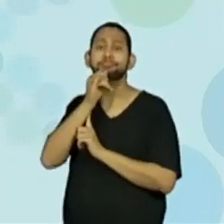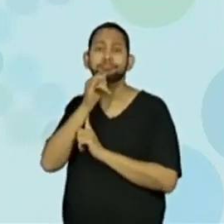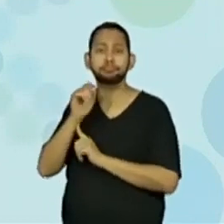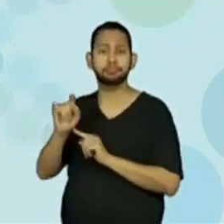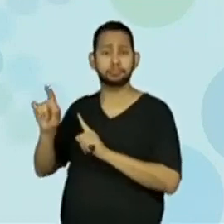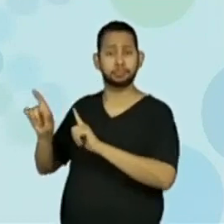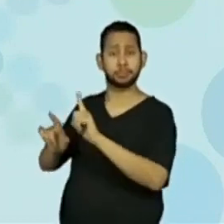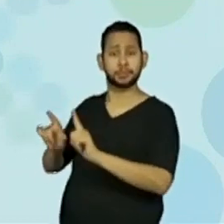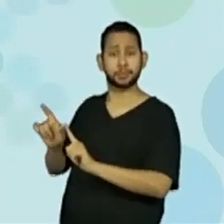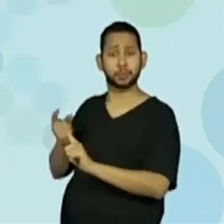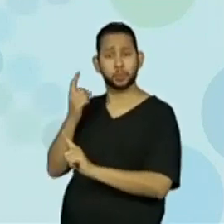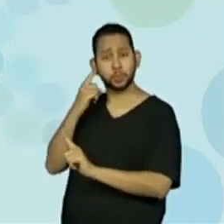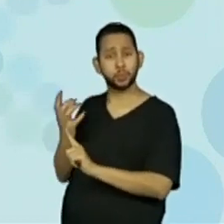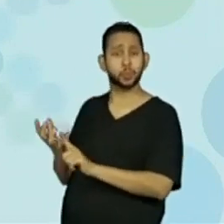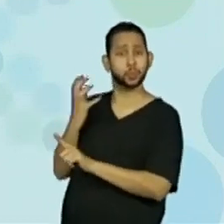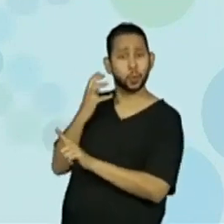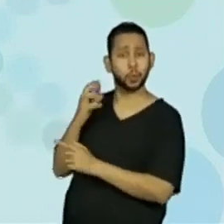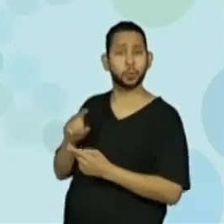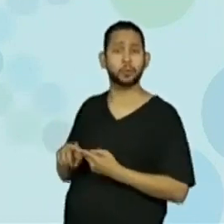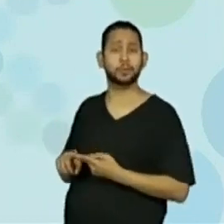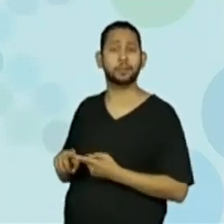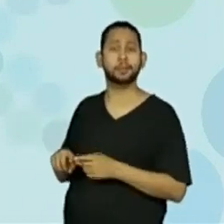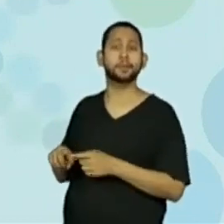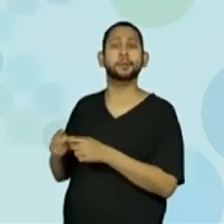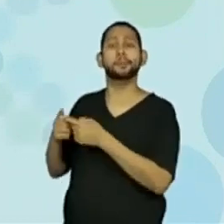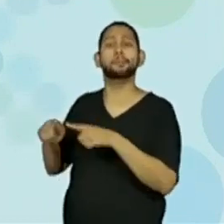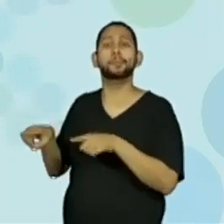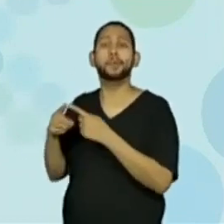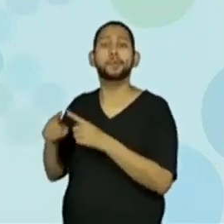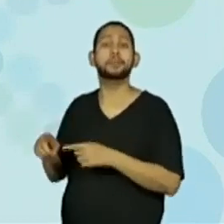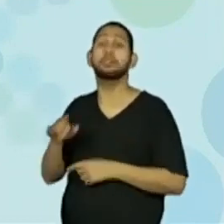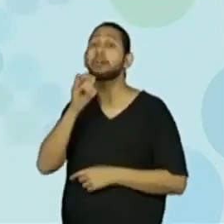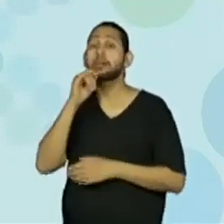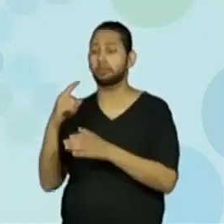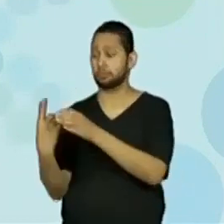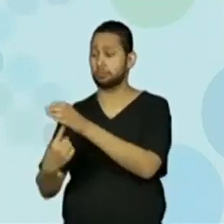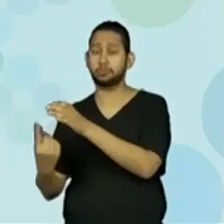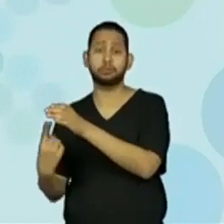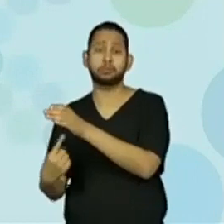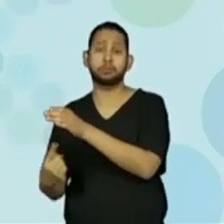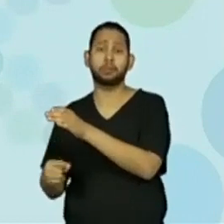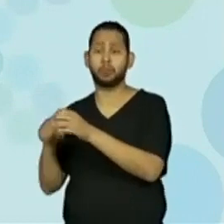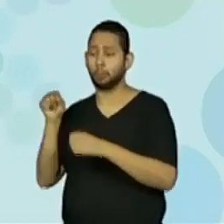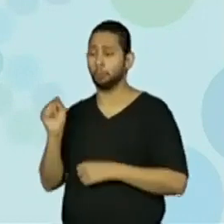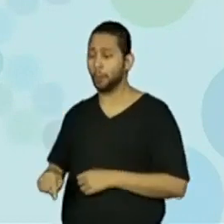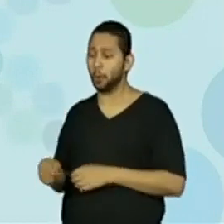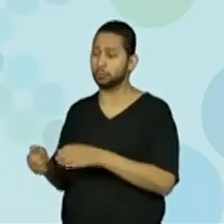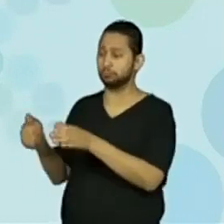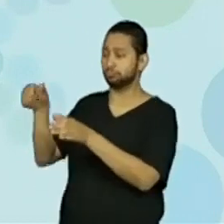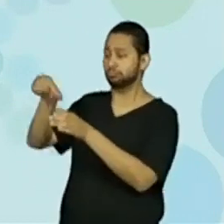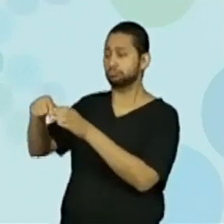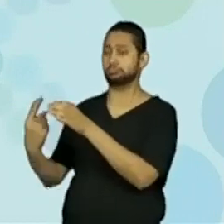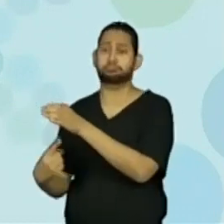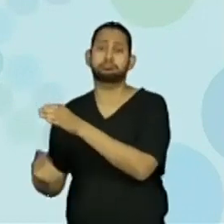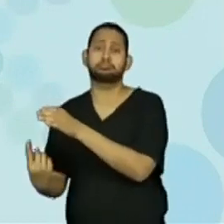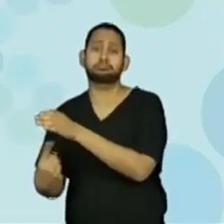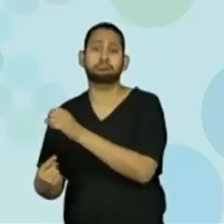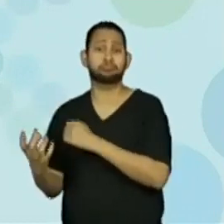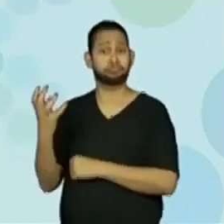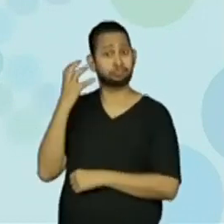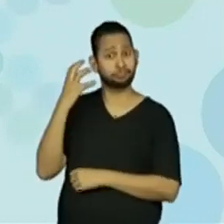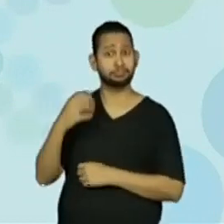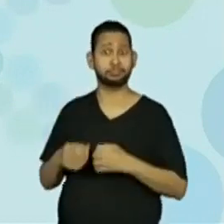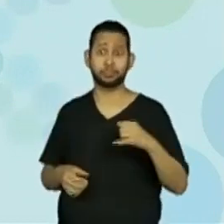televisor, aparelhos domésticos, como o liquidificador, aparelhos eletrônicos, como o